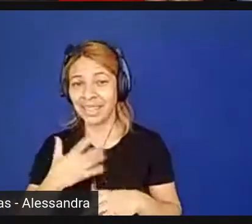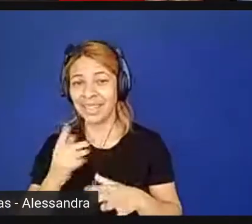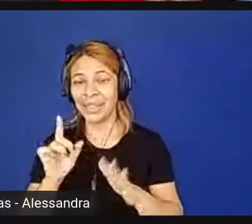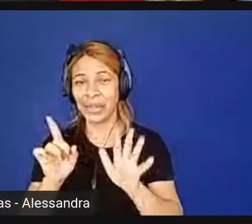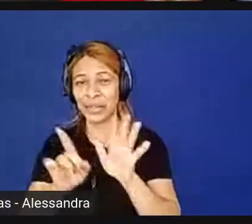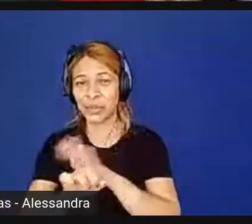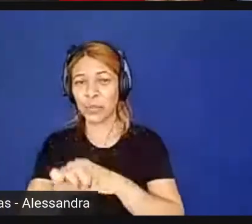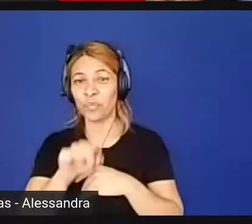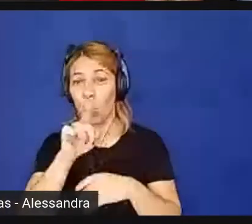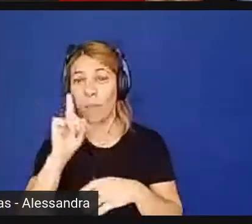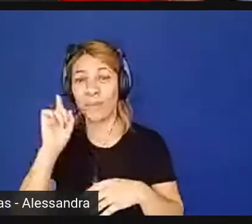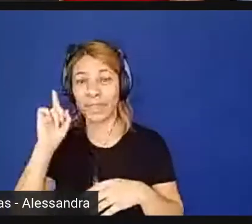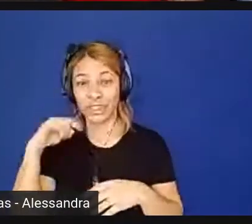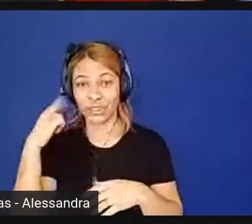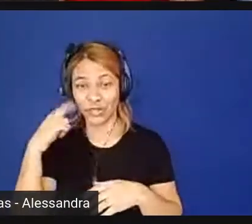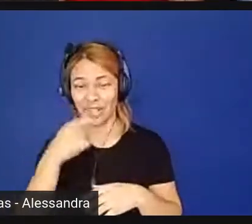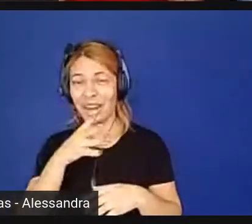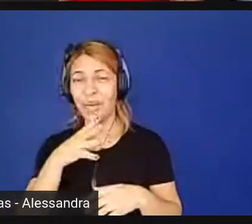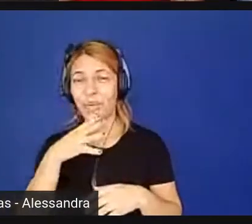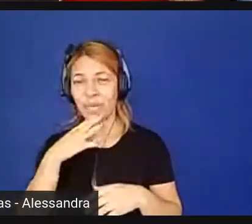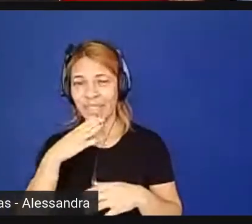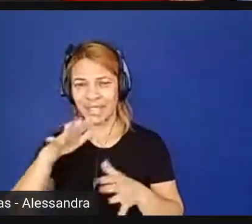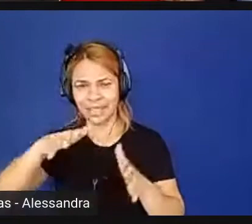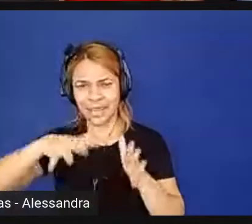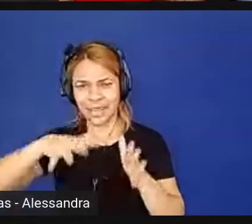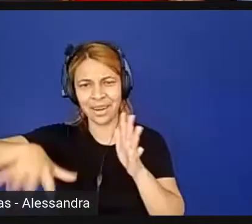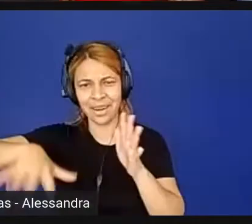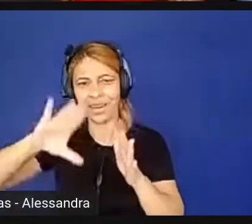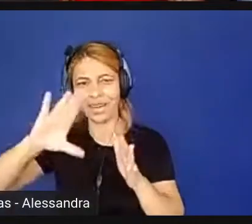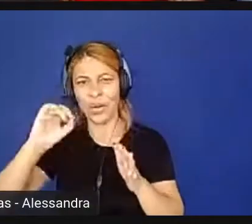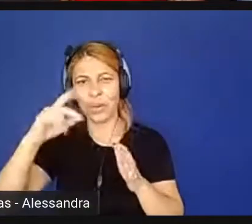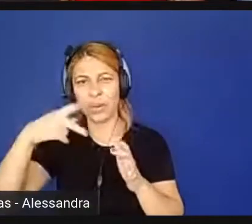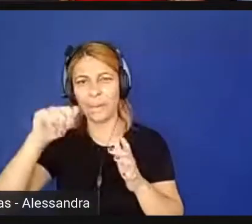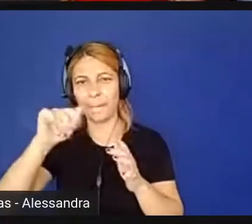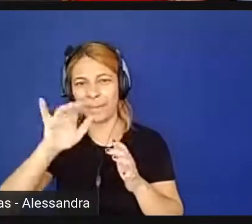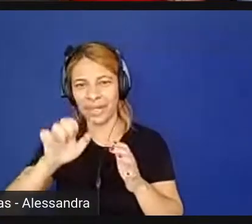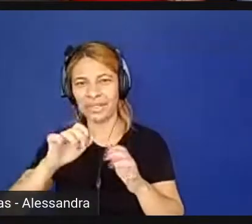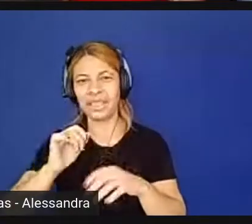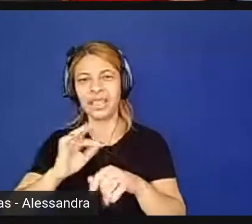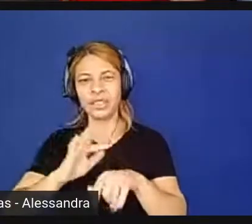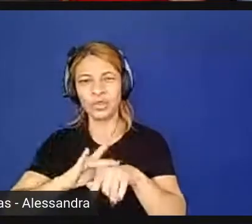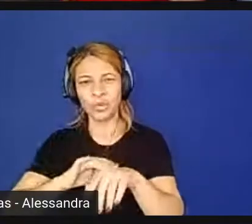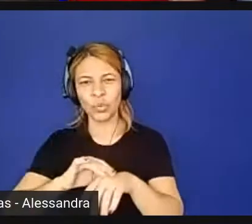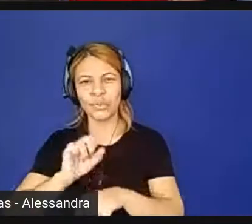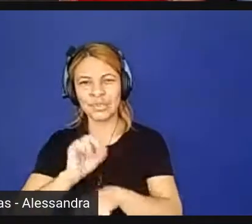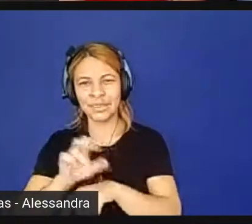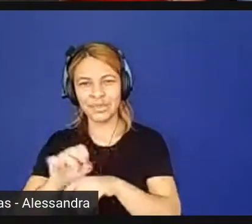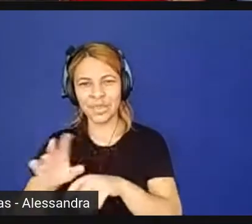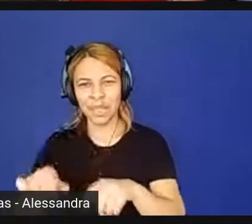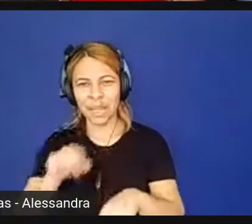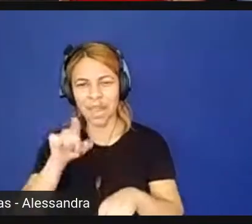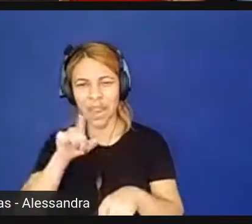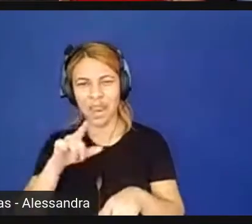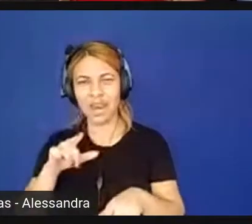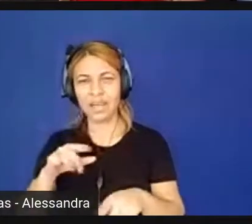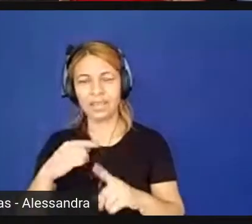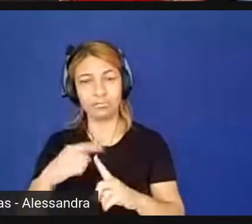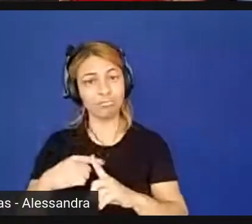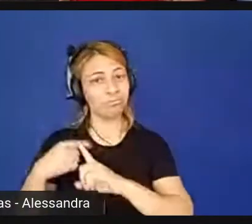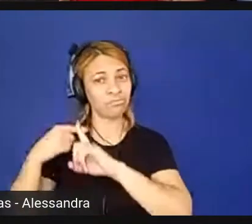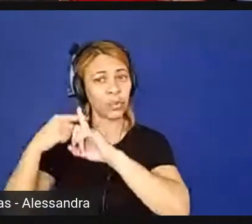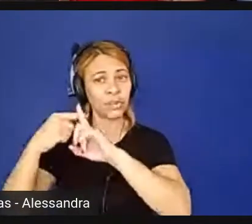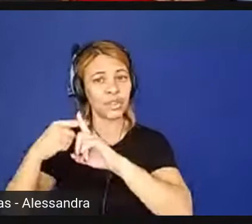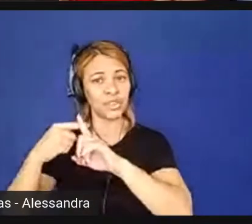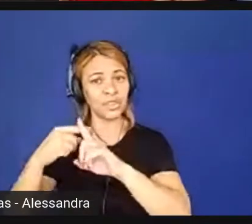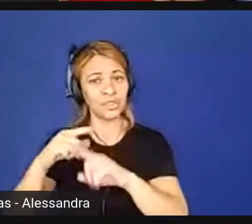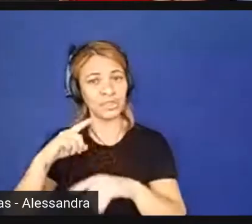conheço, que ela atua na área de compliance empresarial. Eu, uma vez, eu perguntei para ela, você é otimista em relação aos resultados do compliance? Ela falou assim para